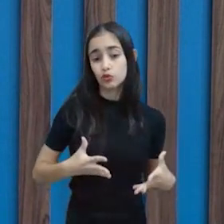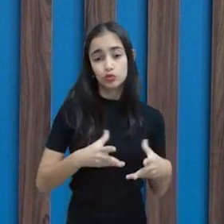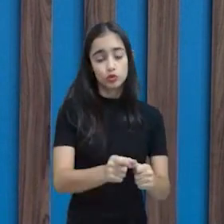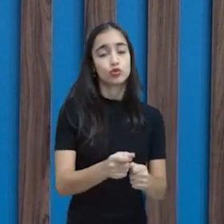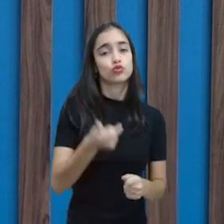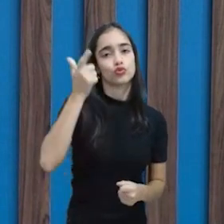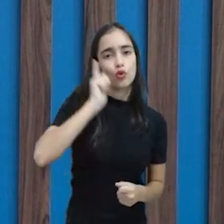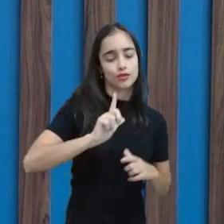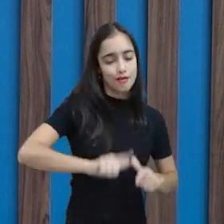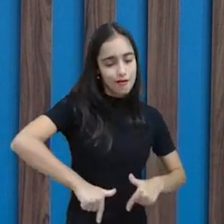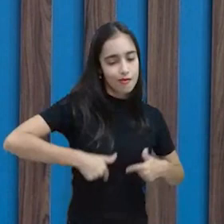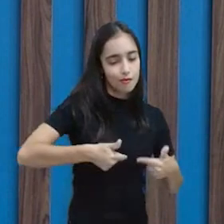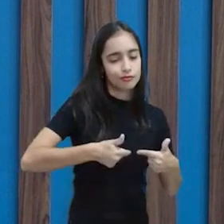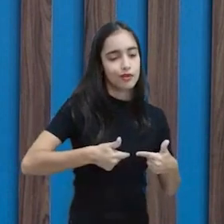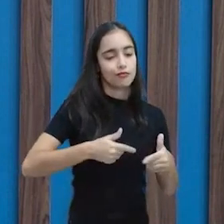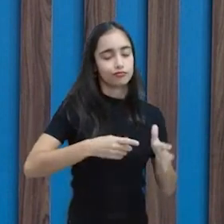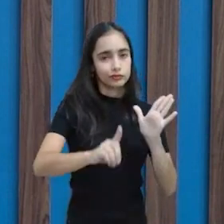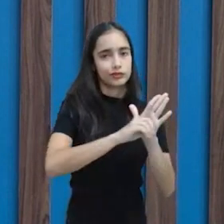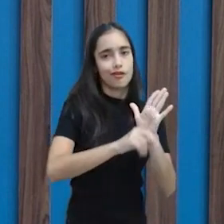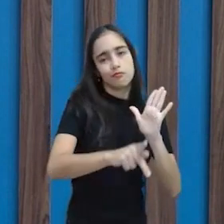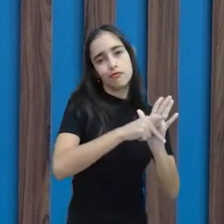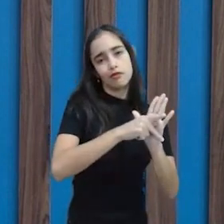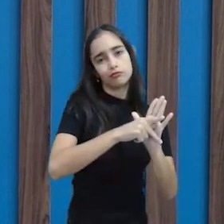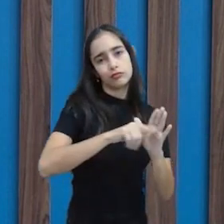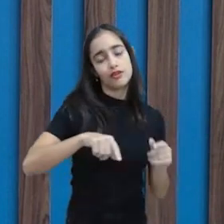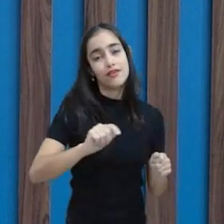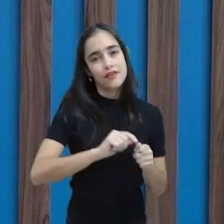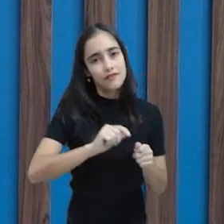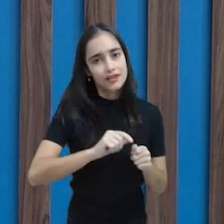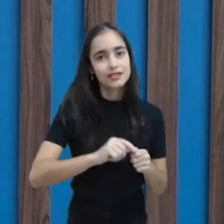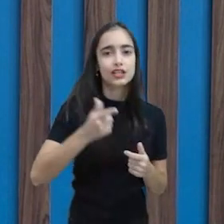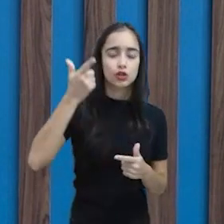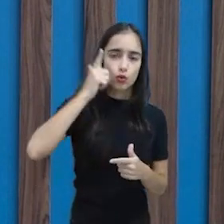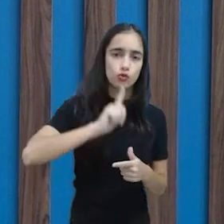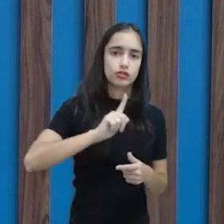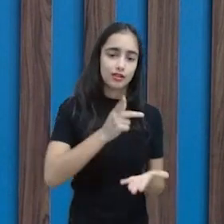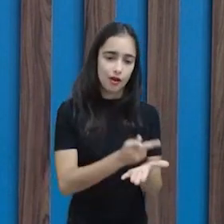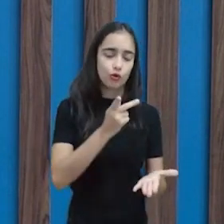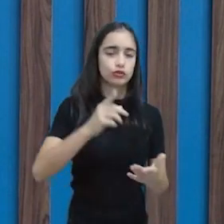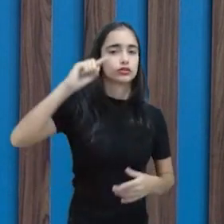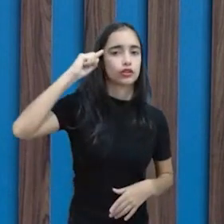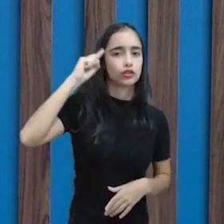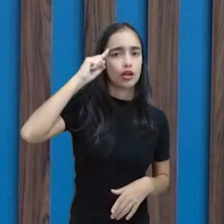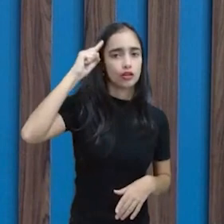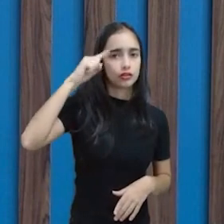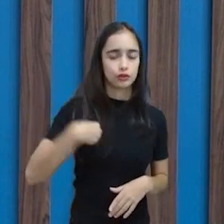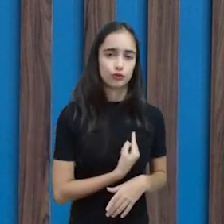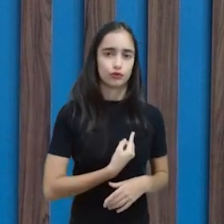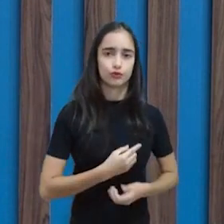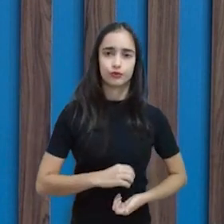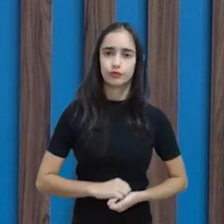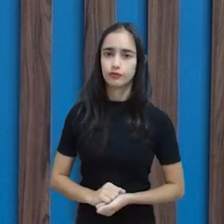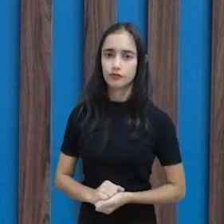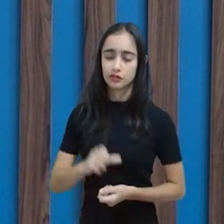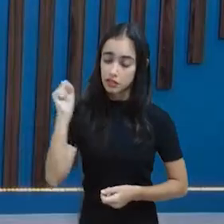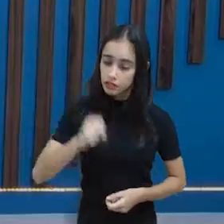seus direitos, né, e fazer com que eles sejam realizados no nosso dia a dia, não é isso, prof? Exatamente, né,